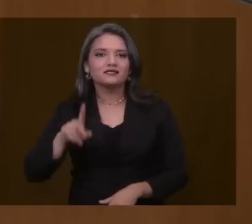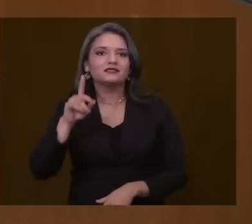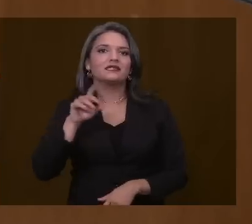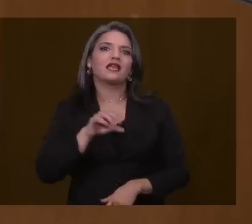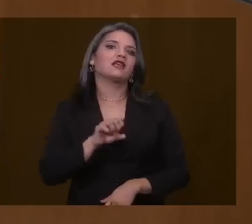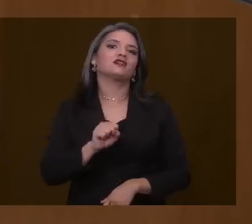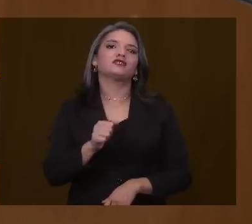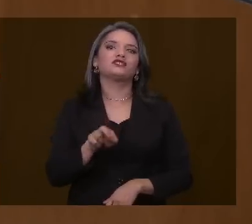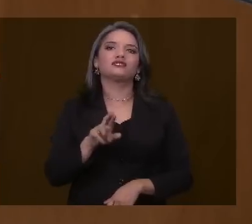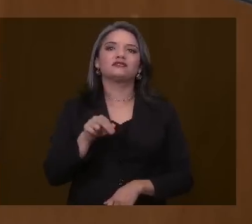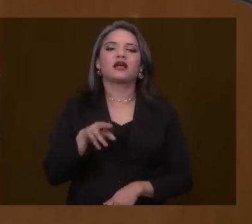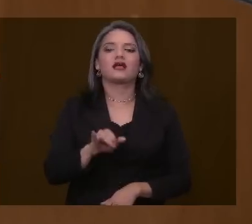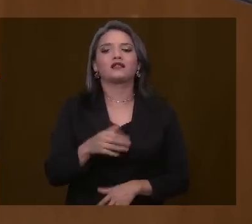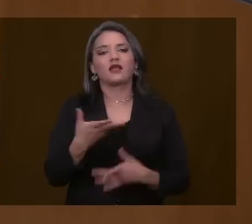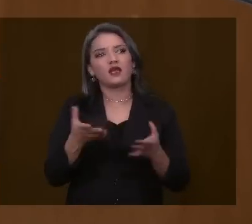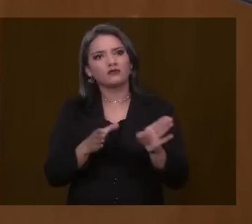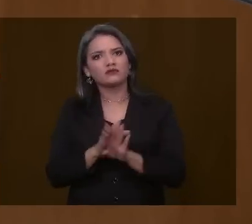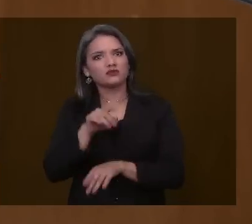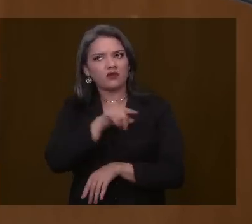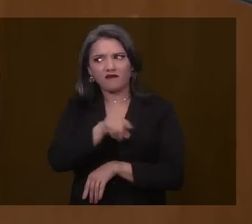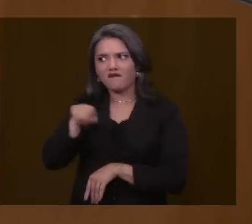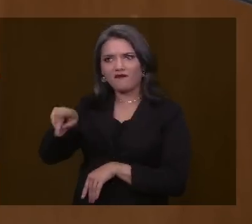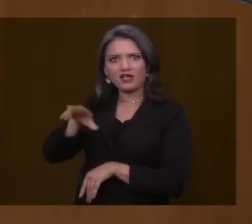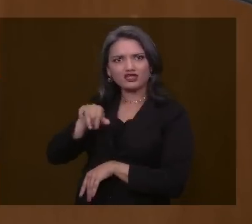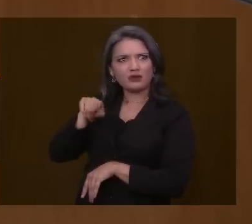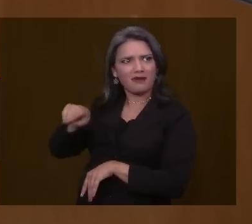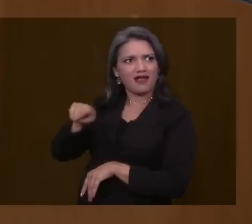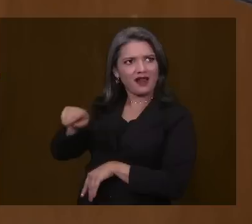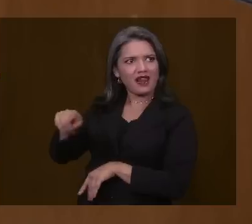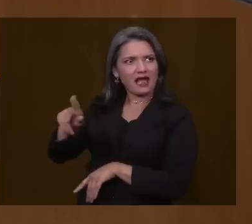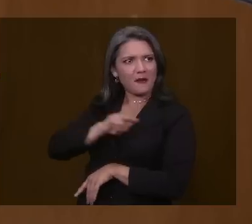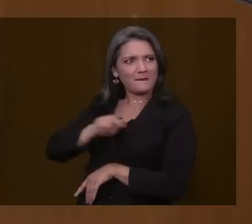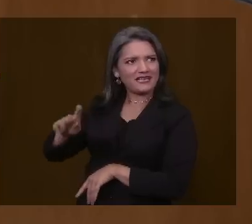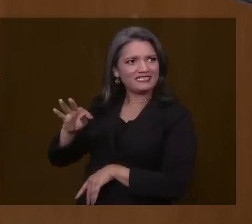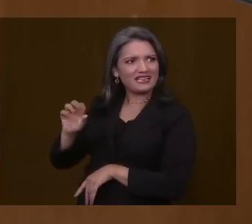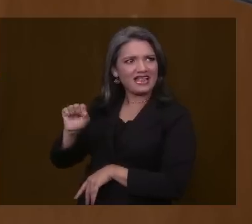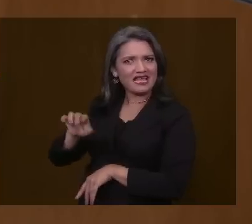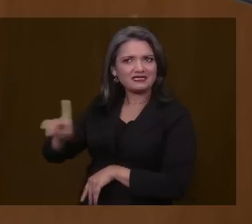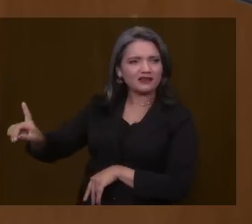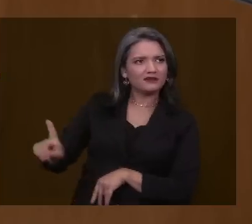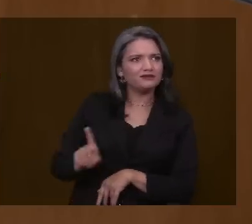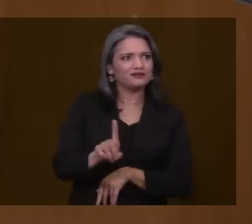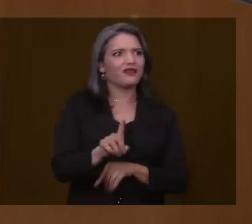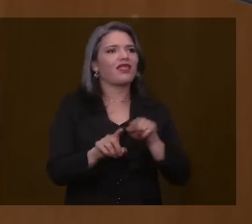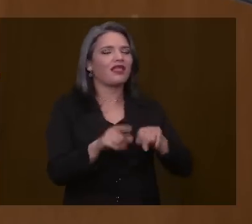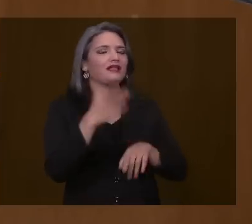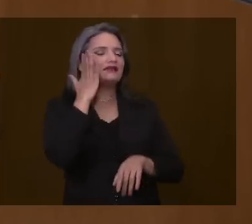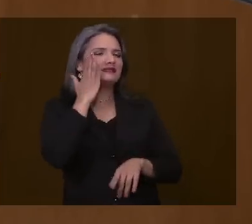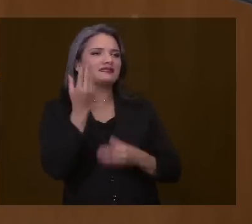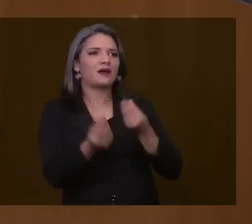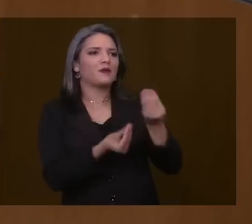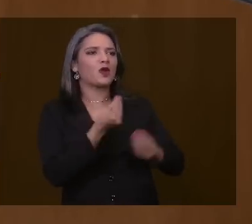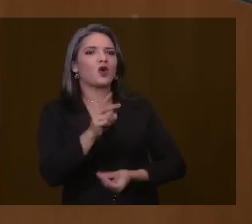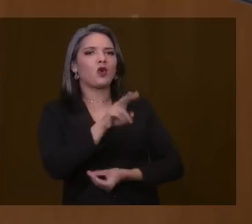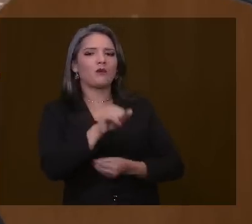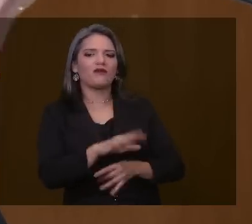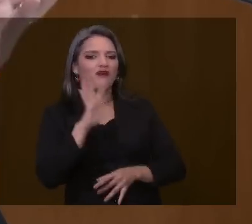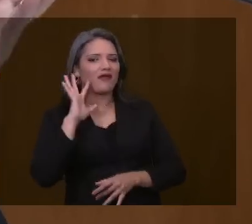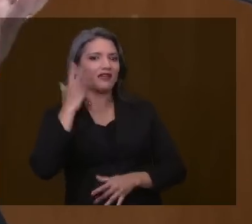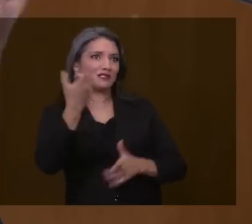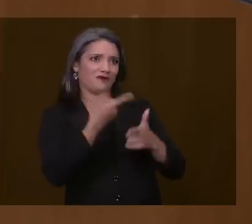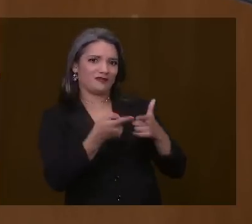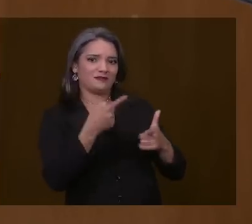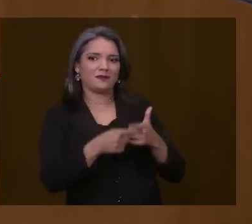que chamassem o presidente do TSE brasileiro para resolver aquela controvérsia.